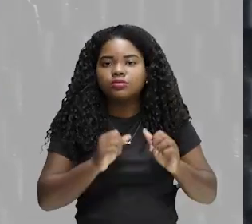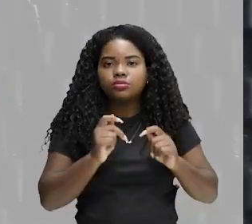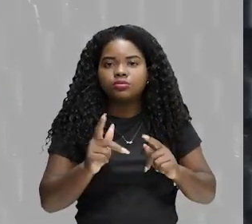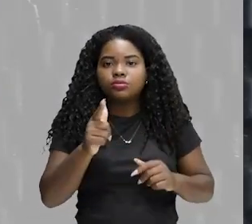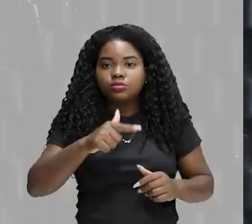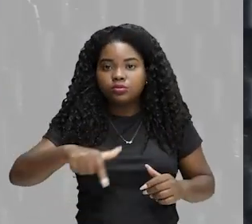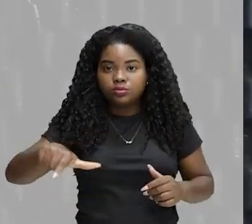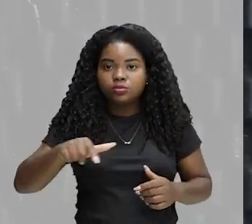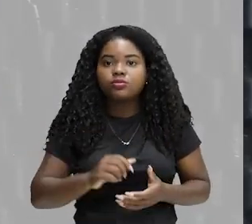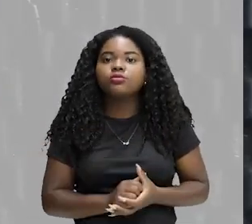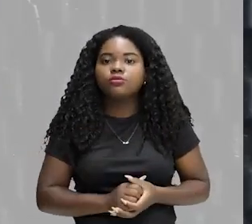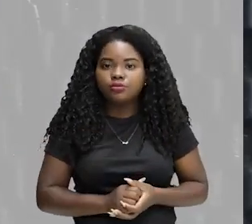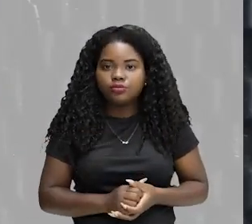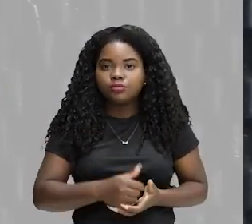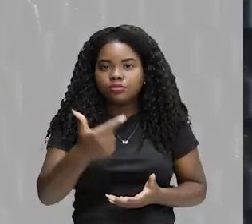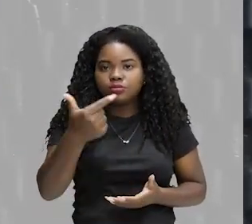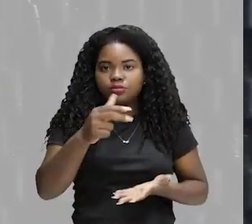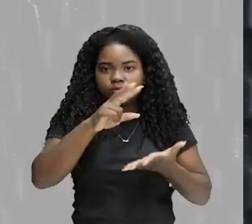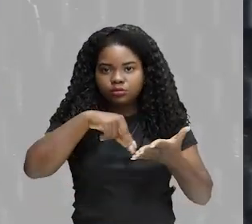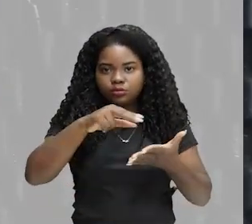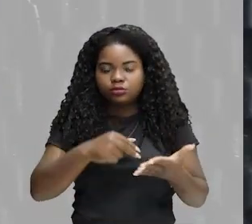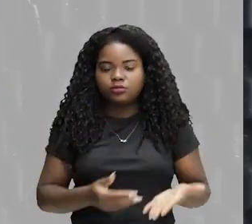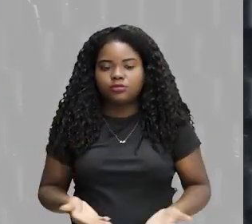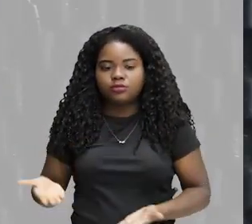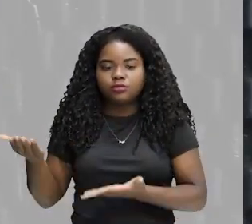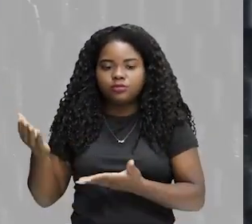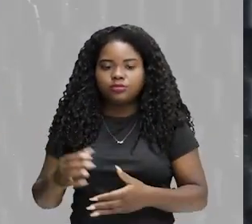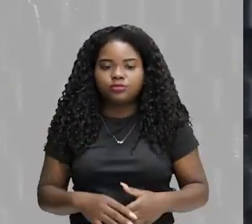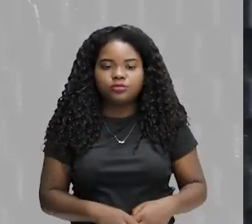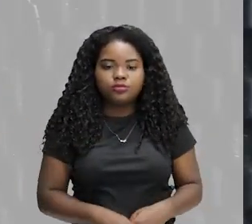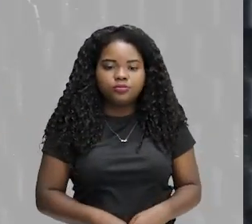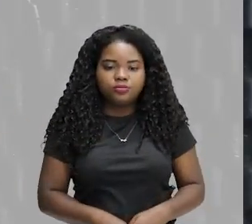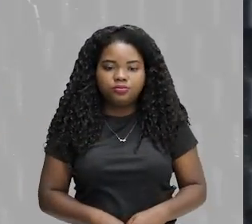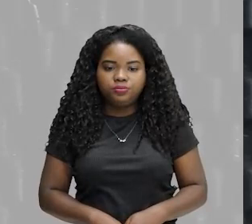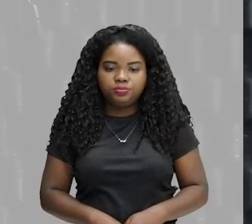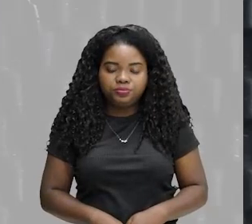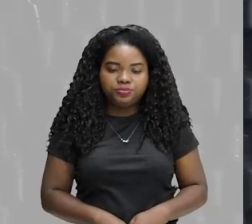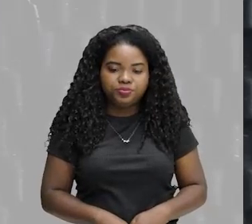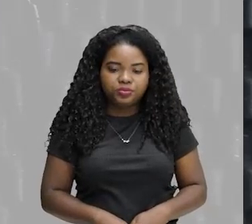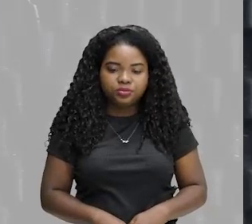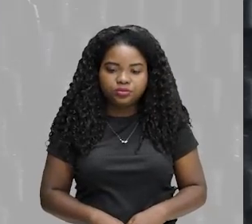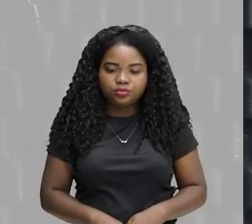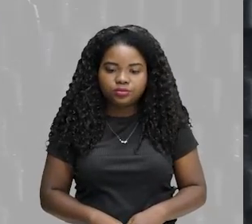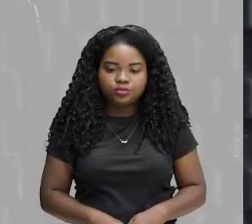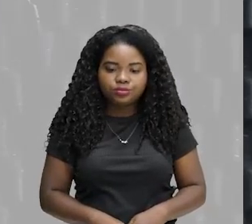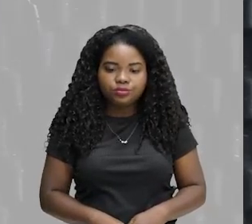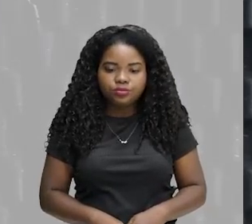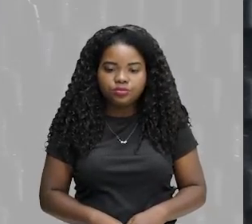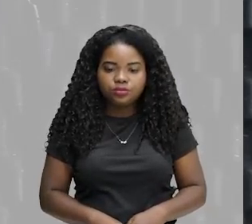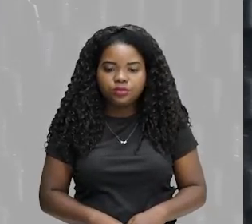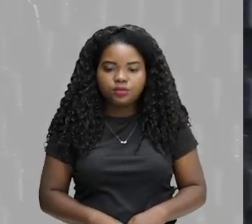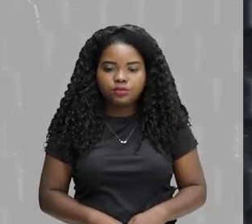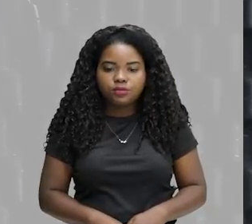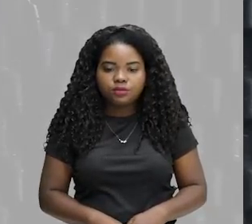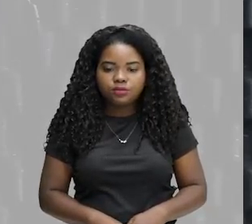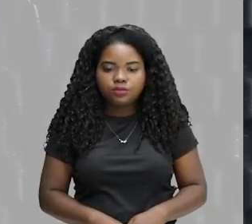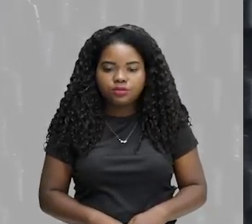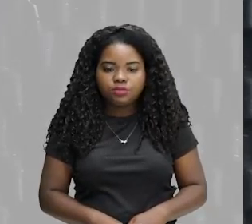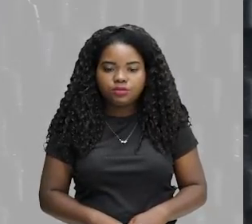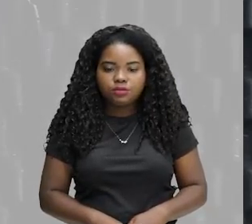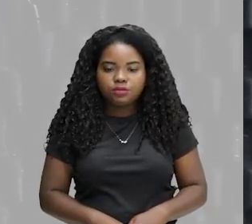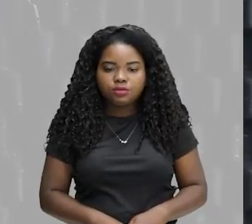certo? Vamos passar agora para a questão 2 do Enem. Aqui diz o seguinte: a água comercializada em garrafões pode